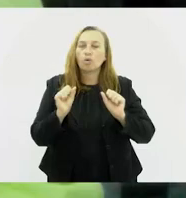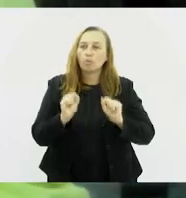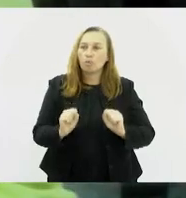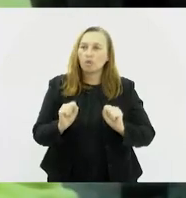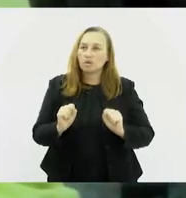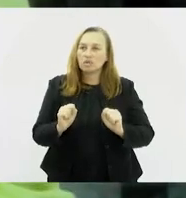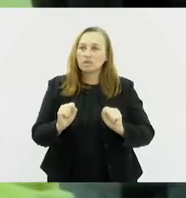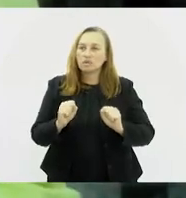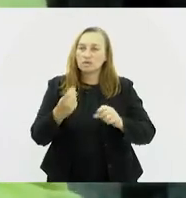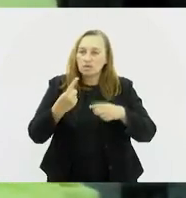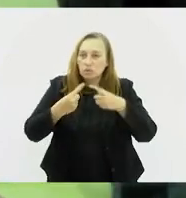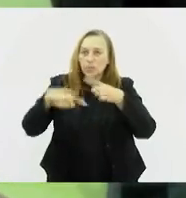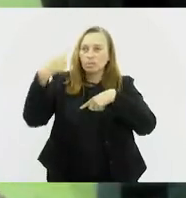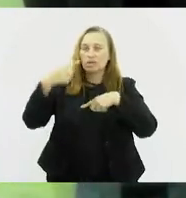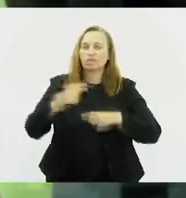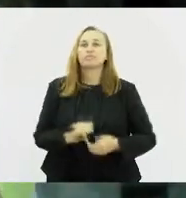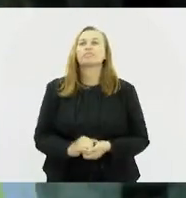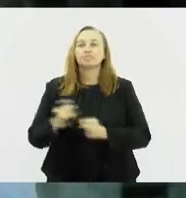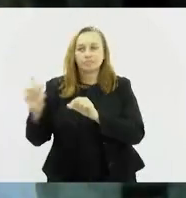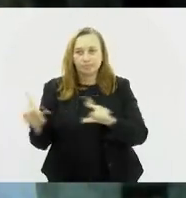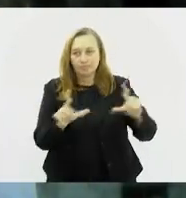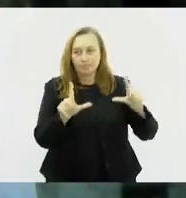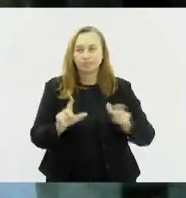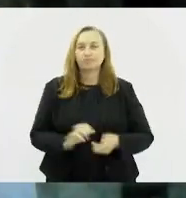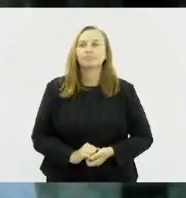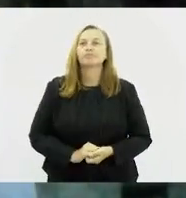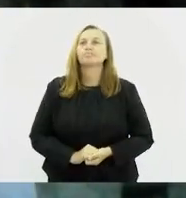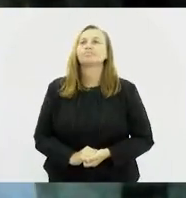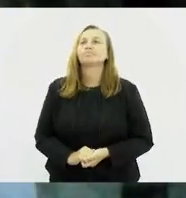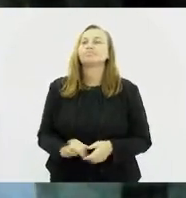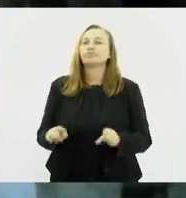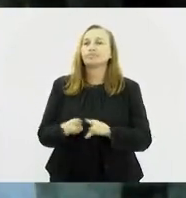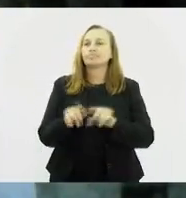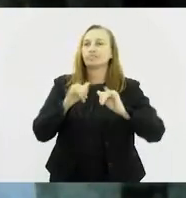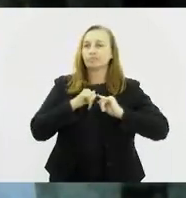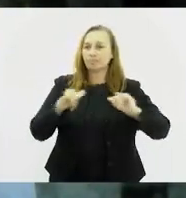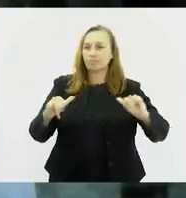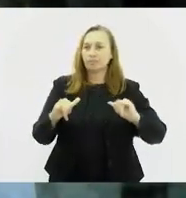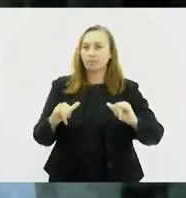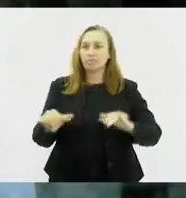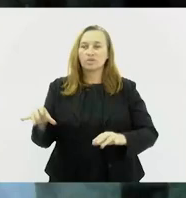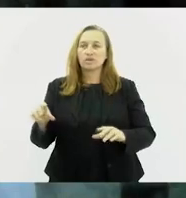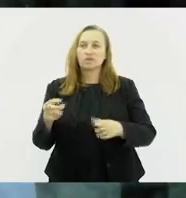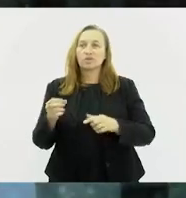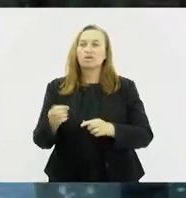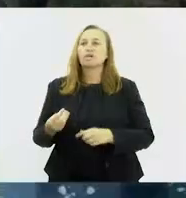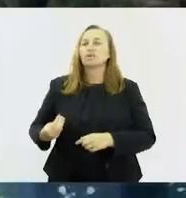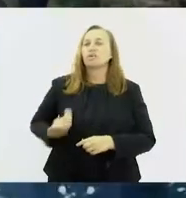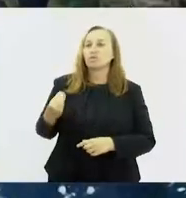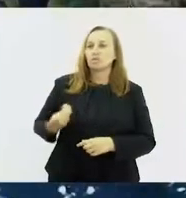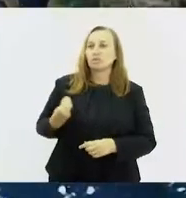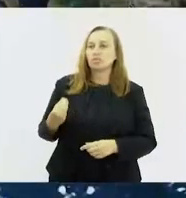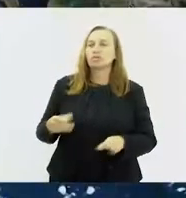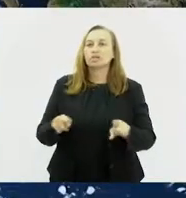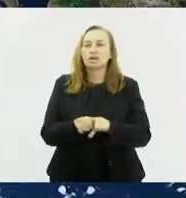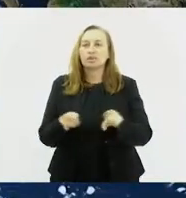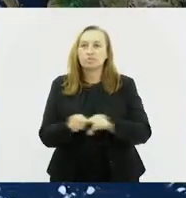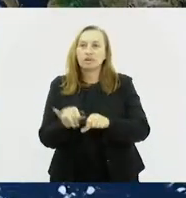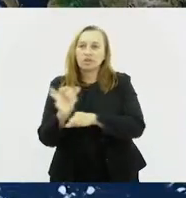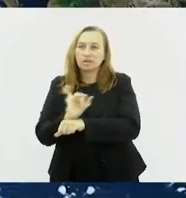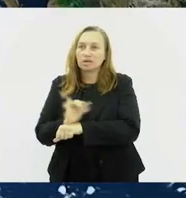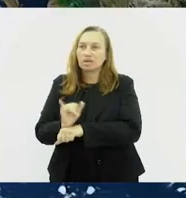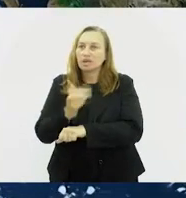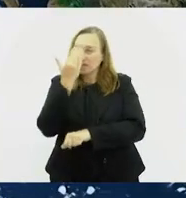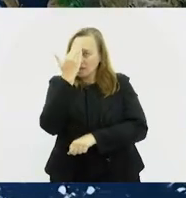esse objetivo. Próximo. Eu queria também informar que a gente está ao vivo no YouTube também. Eu agradeço aí o